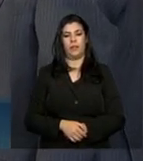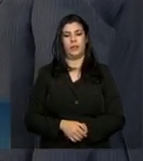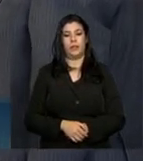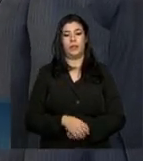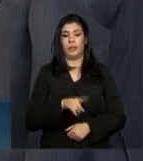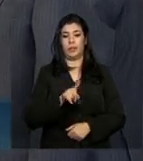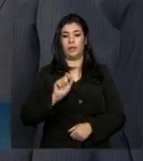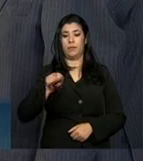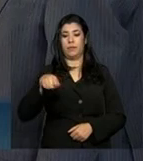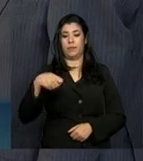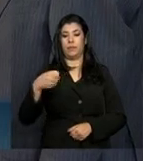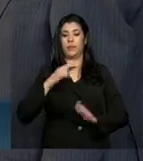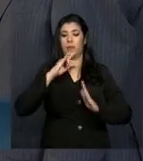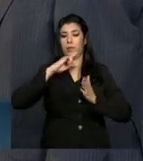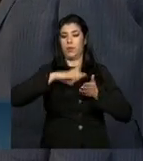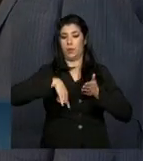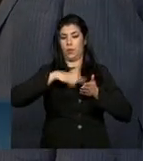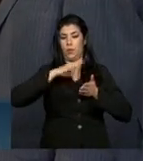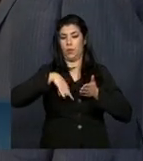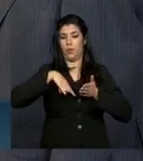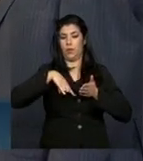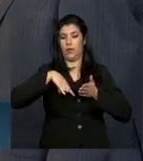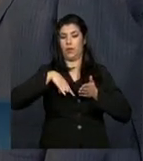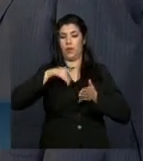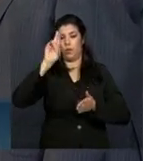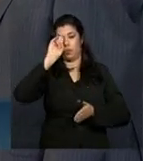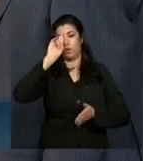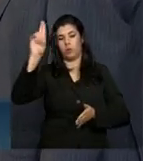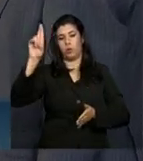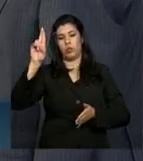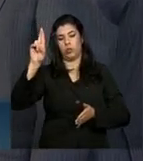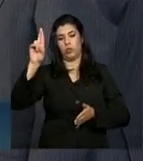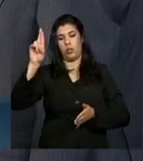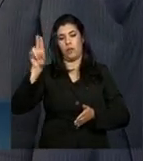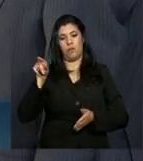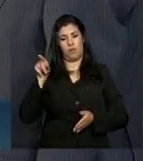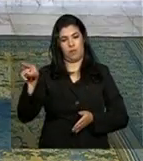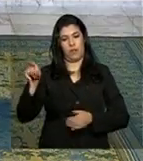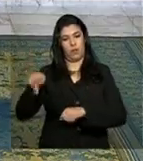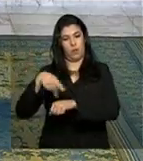Esse documento é assinado pelo chefe de Estado do país de origem.